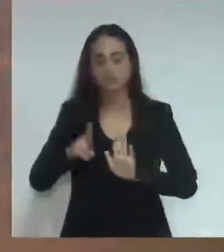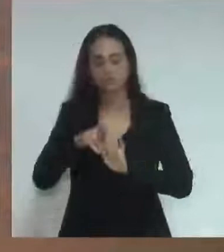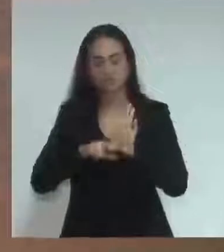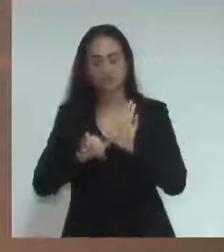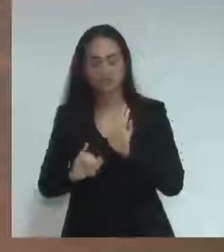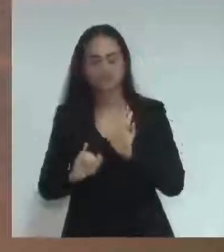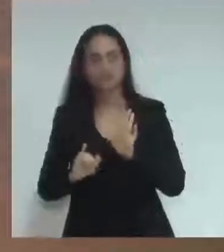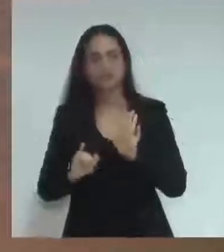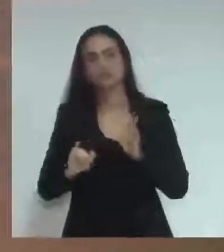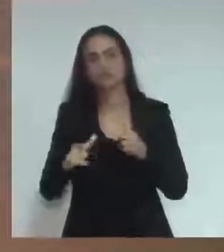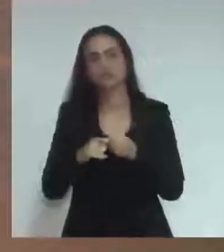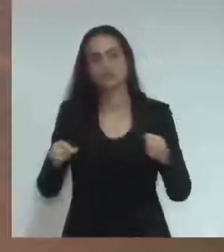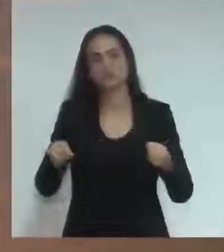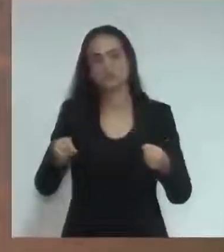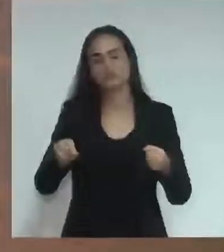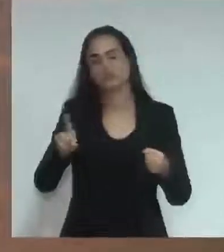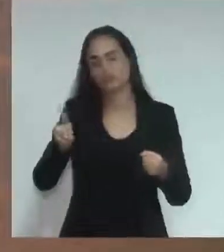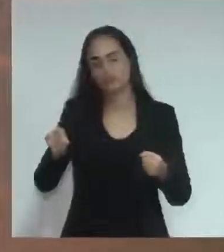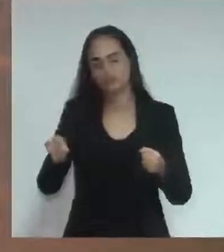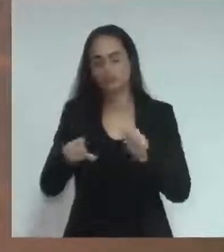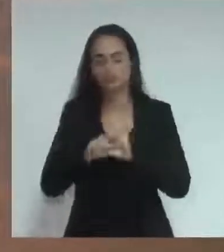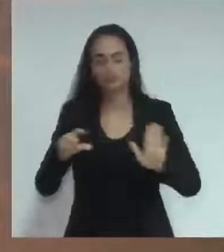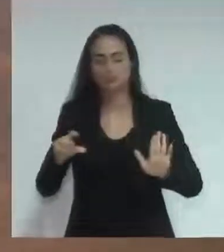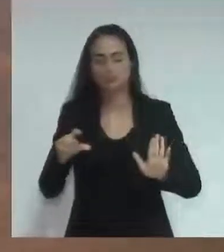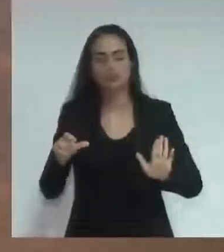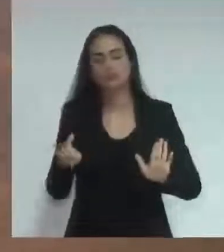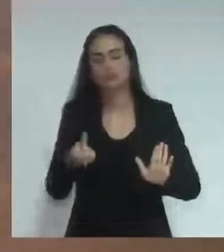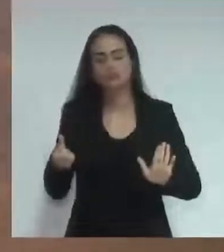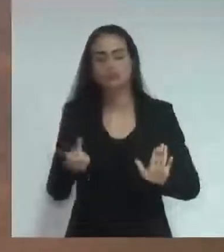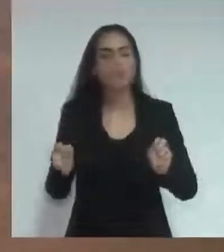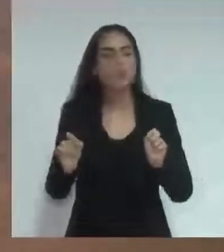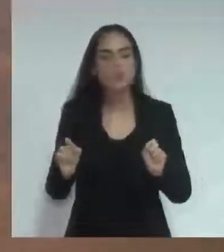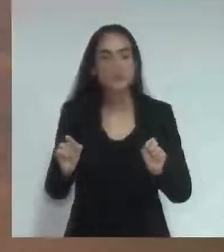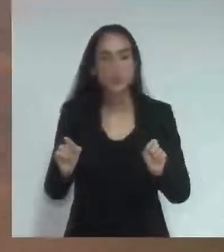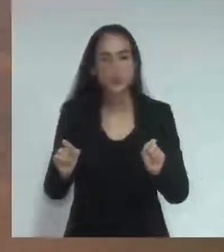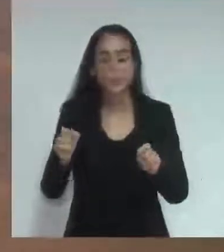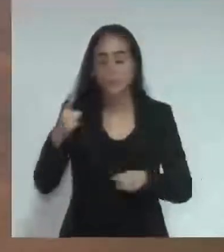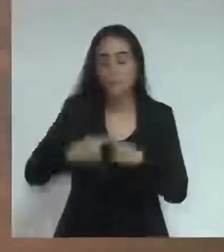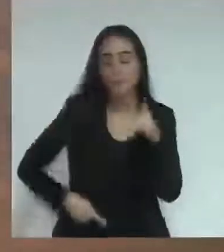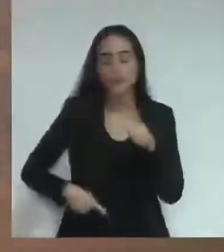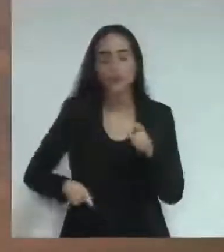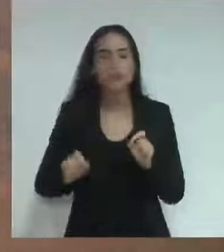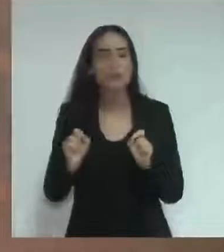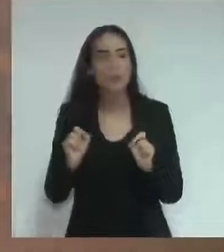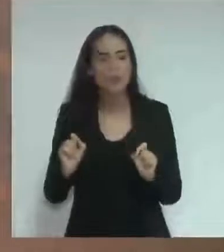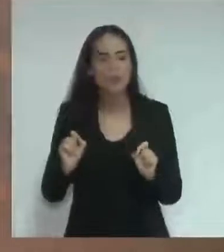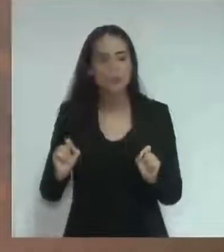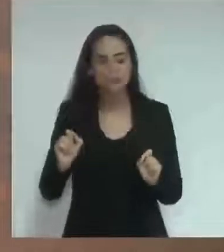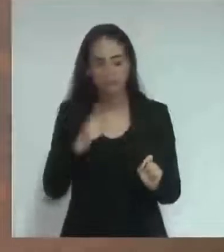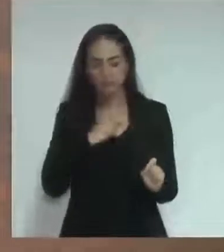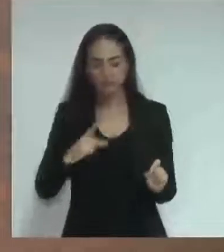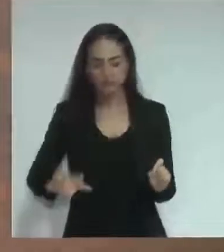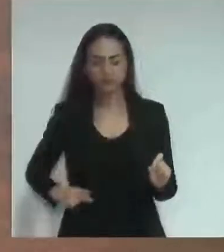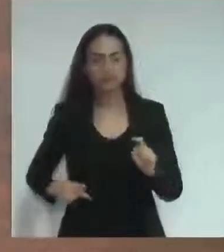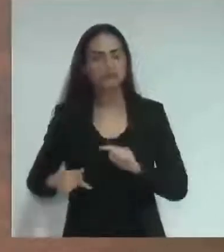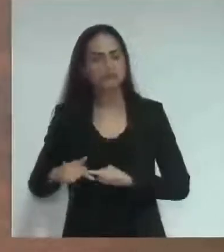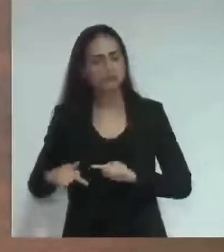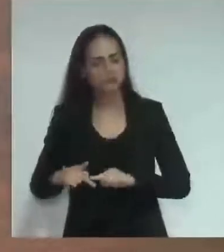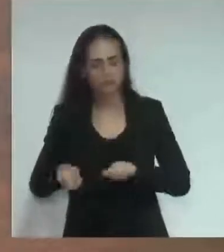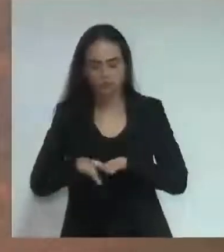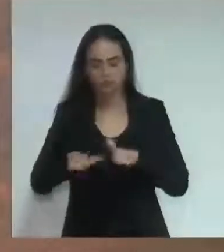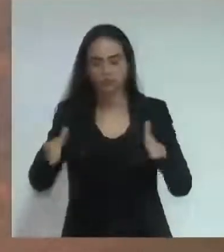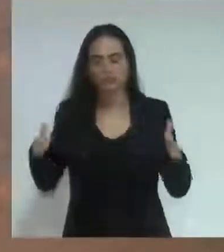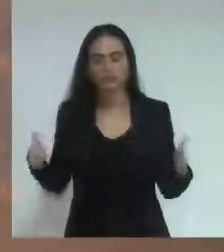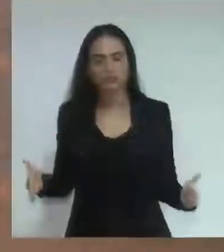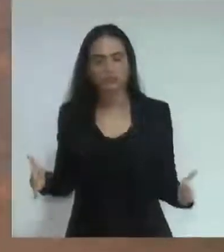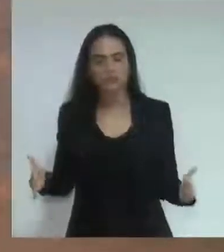Interno, no parágrafo 6º, veda, repito, veda que o presidente da Câmara utilize a mesa